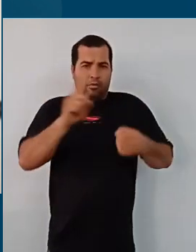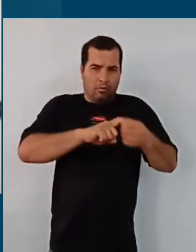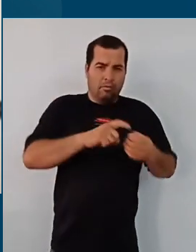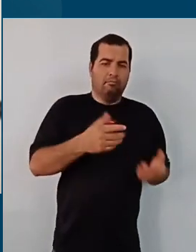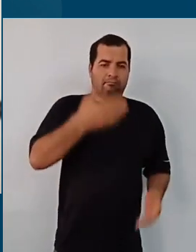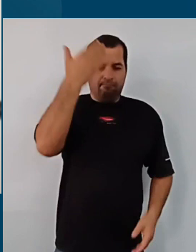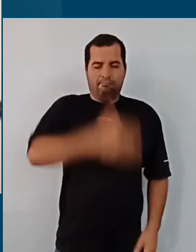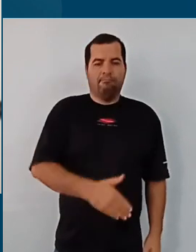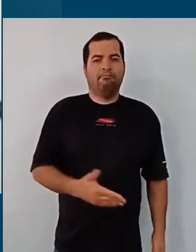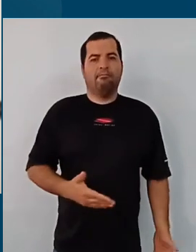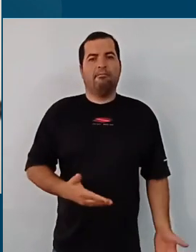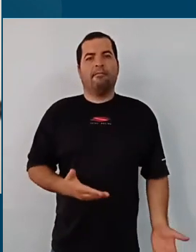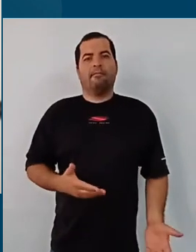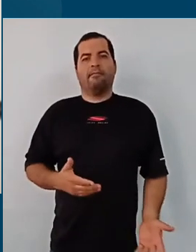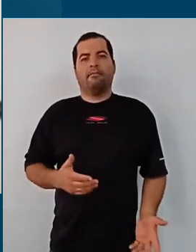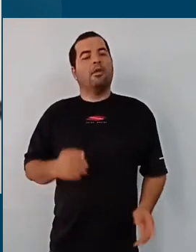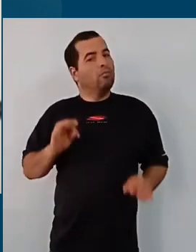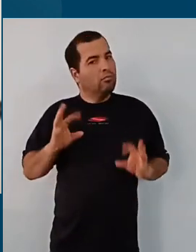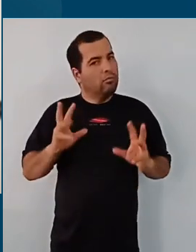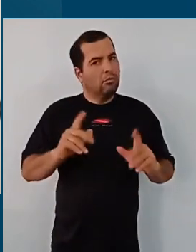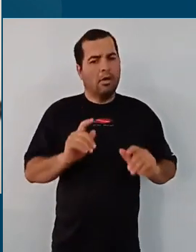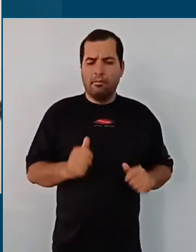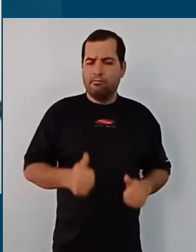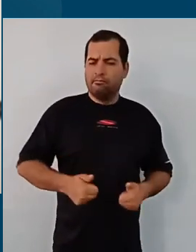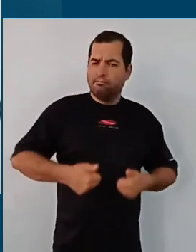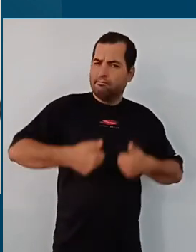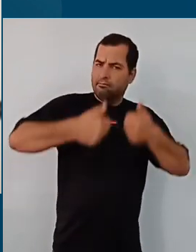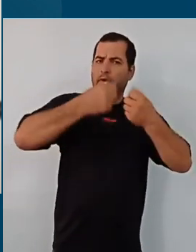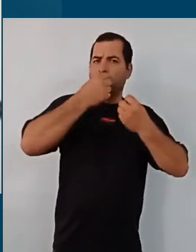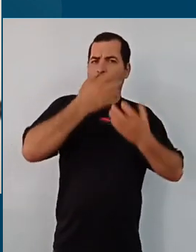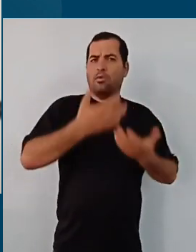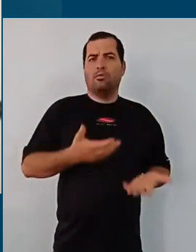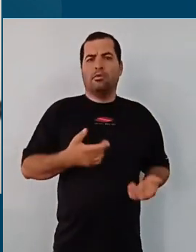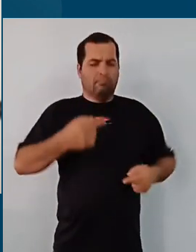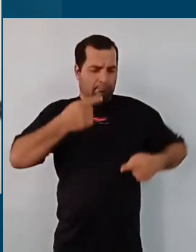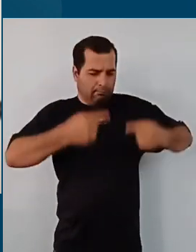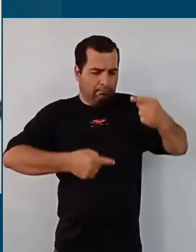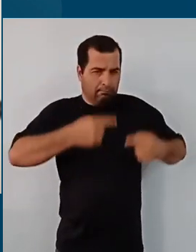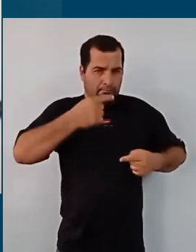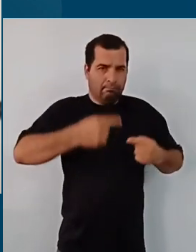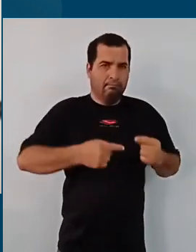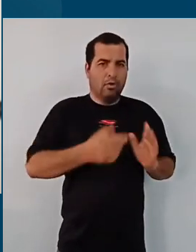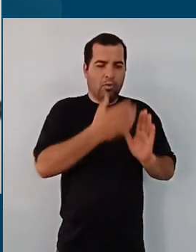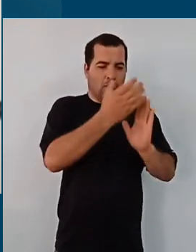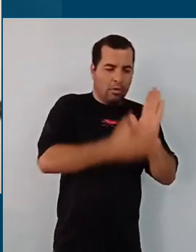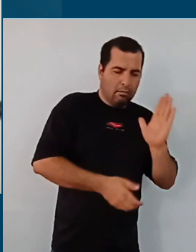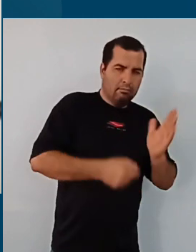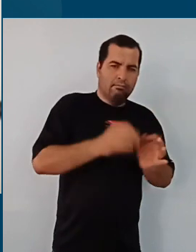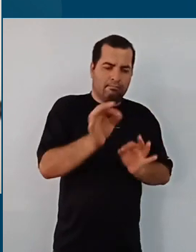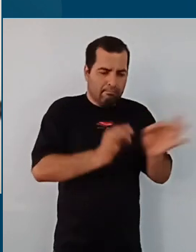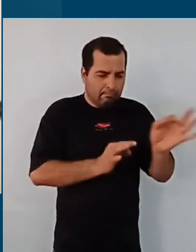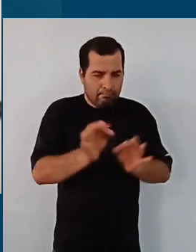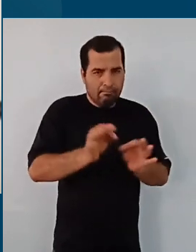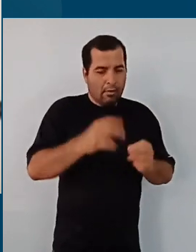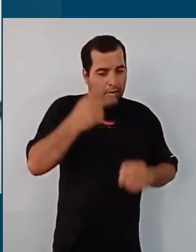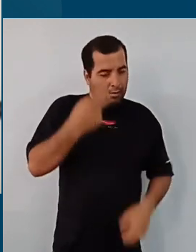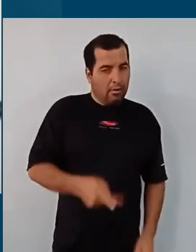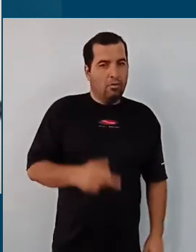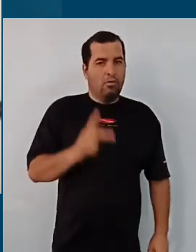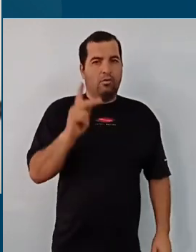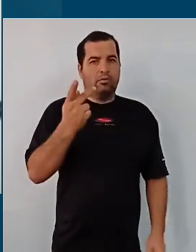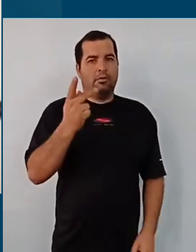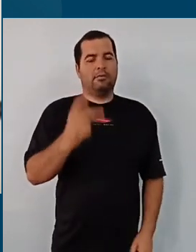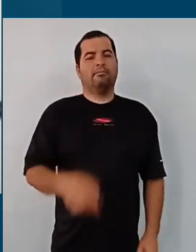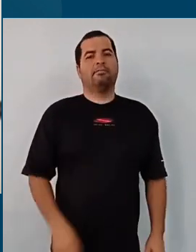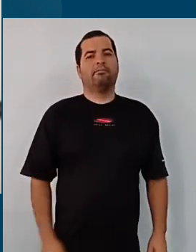maneira, implementando, enriquecendo todas as discussões de elaboração de uma proposta curricular para a cidade de